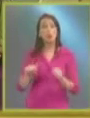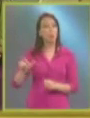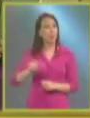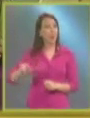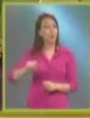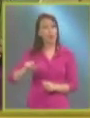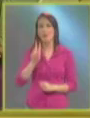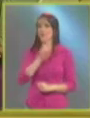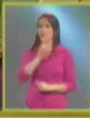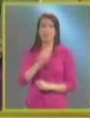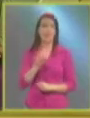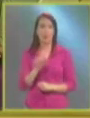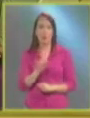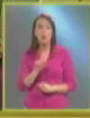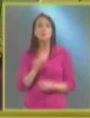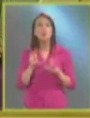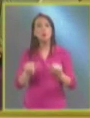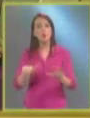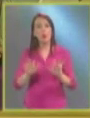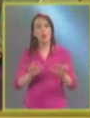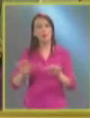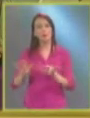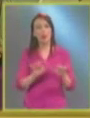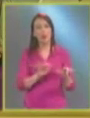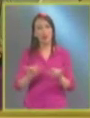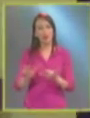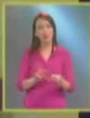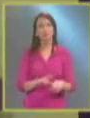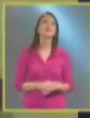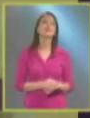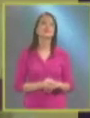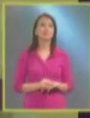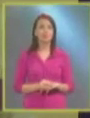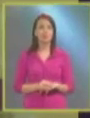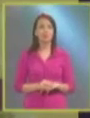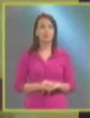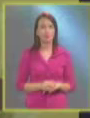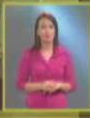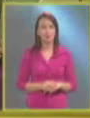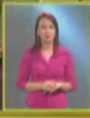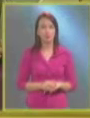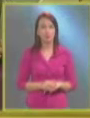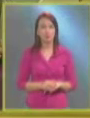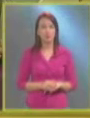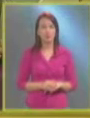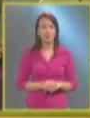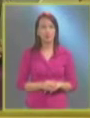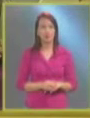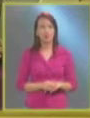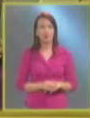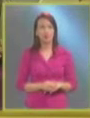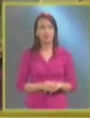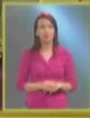tem o som, é isso? Isso. É pela tecla e o leitor de tela. E as pessoas sempre perguntam, mas o